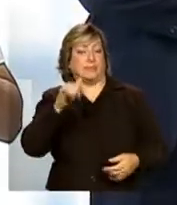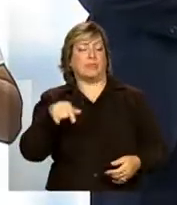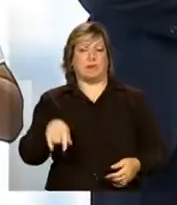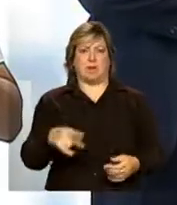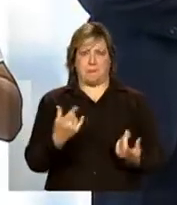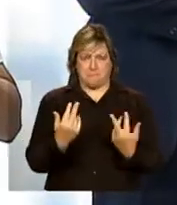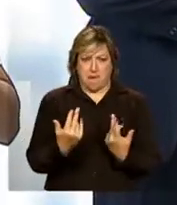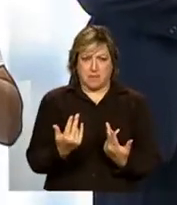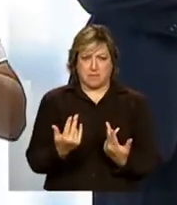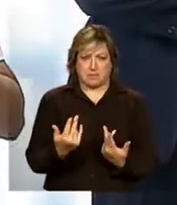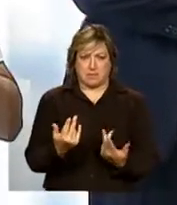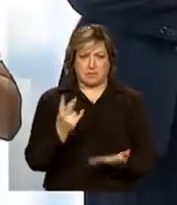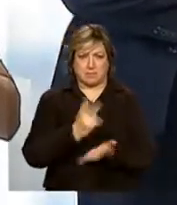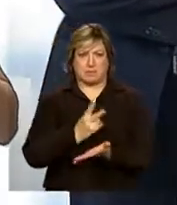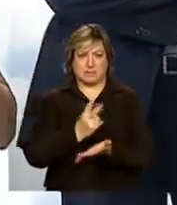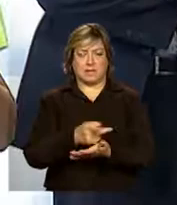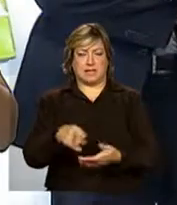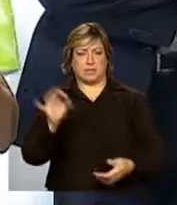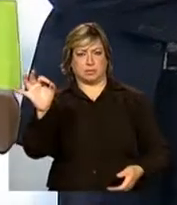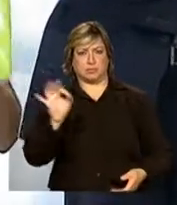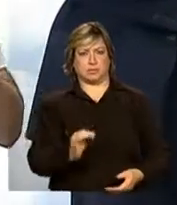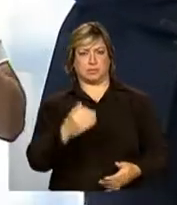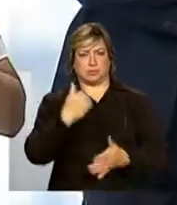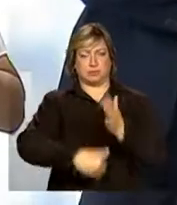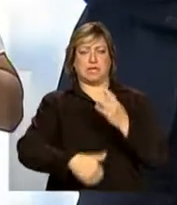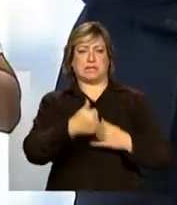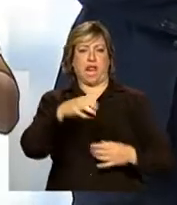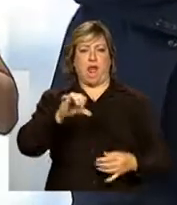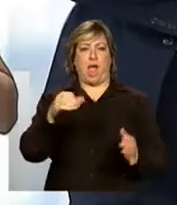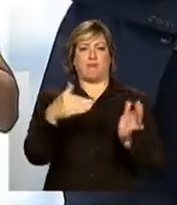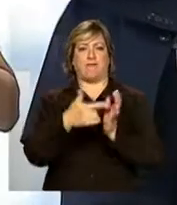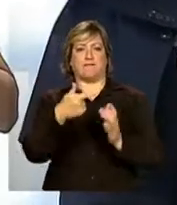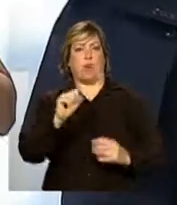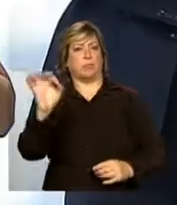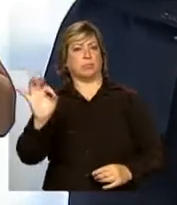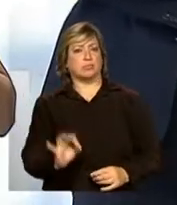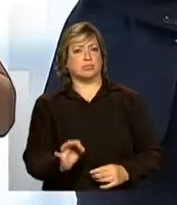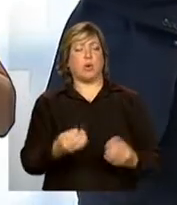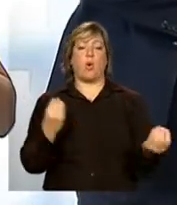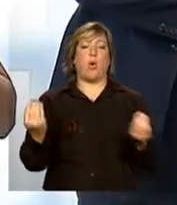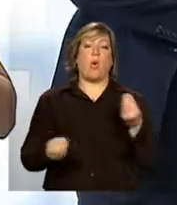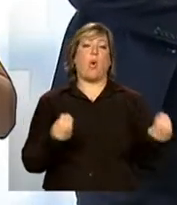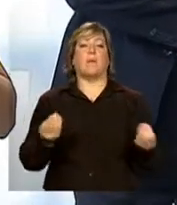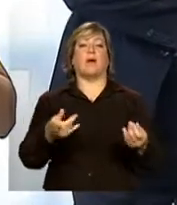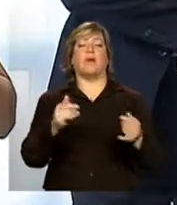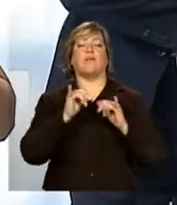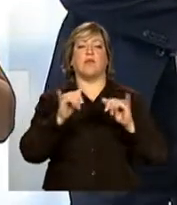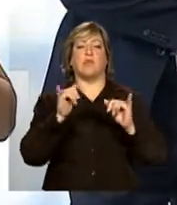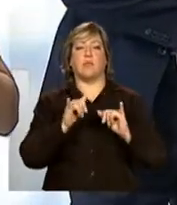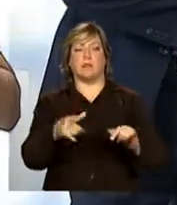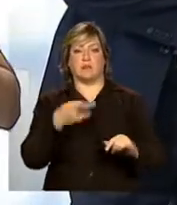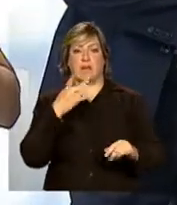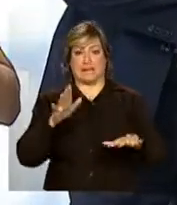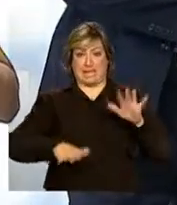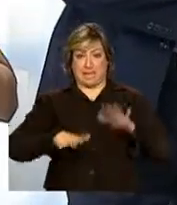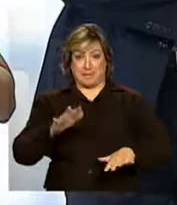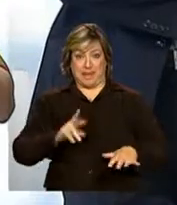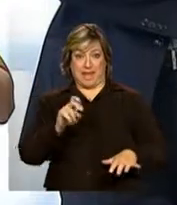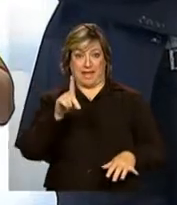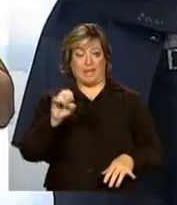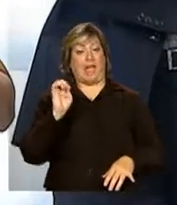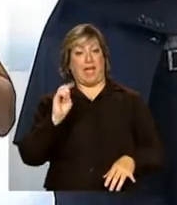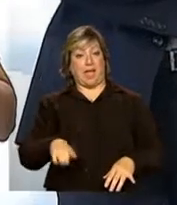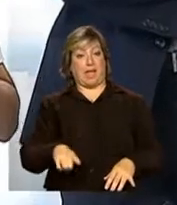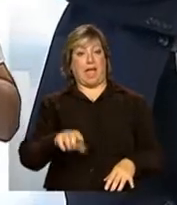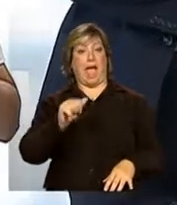valendo essa escada, esse patamar de 19% a 28%? Pela informação preliminar que eu tive, depende se a rede é de